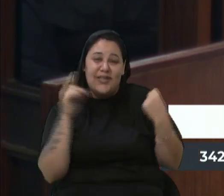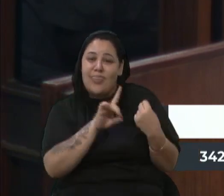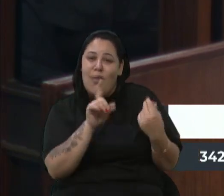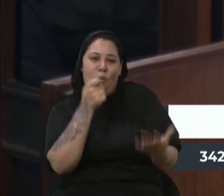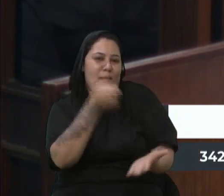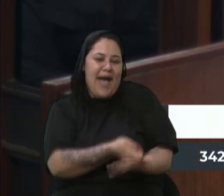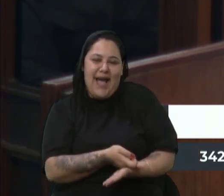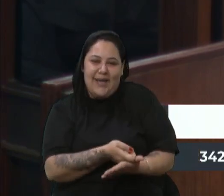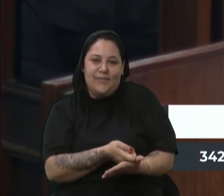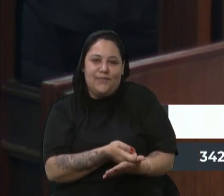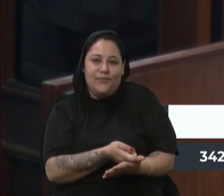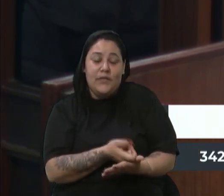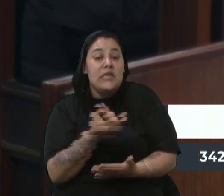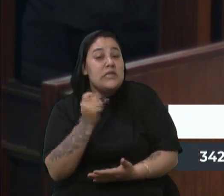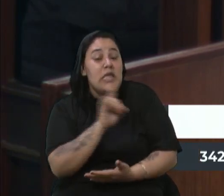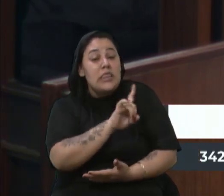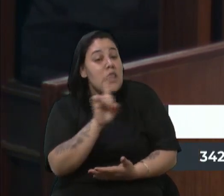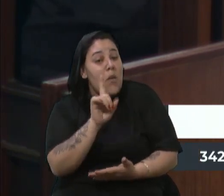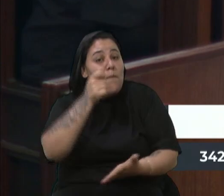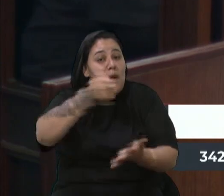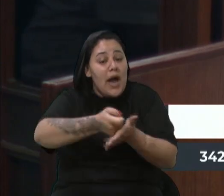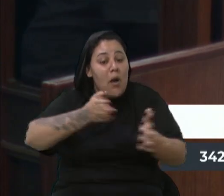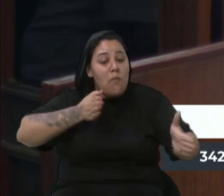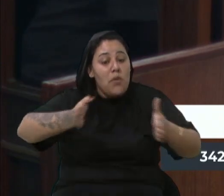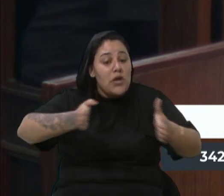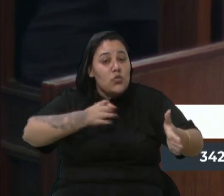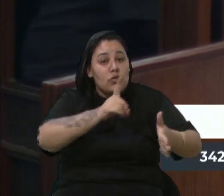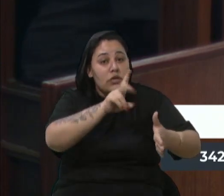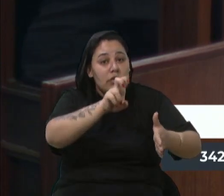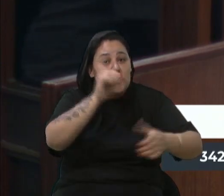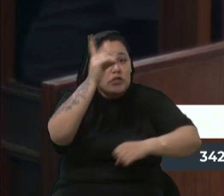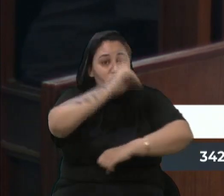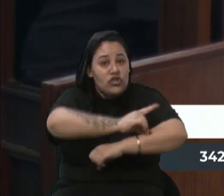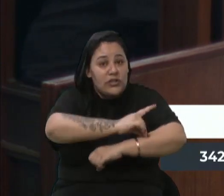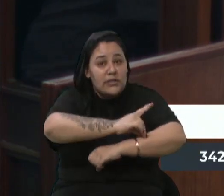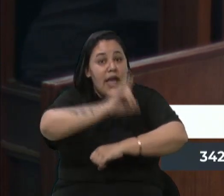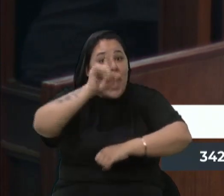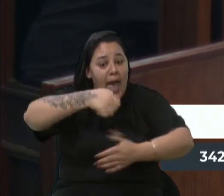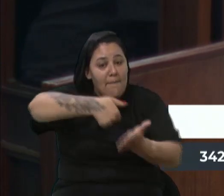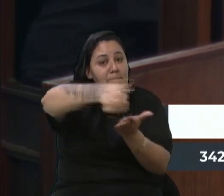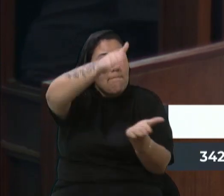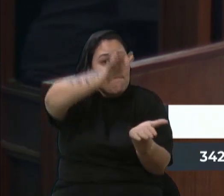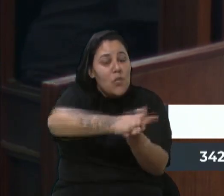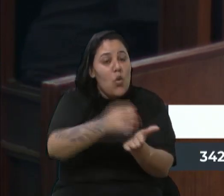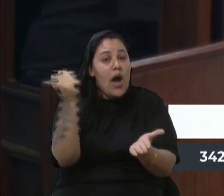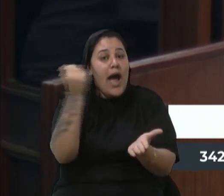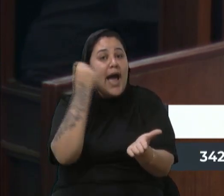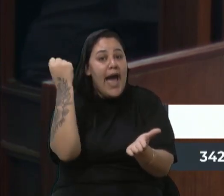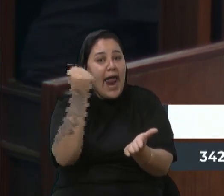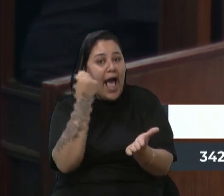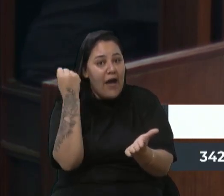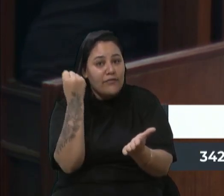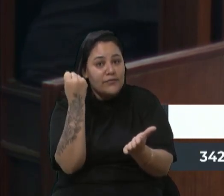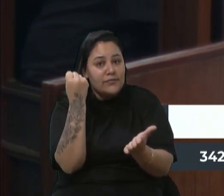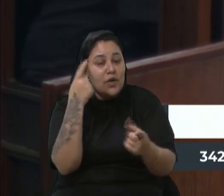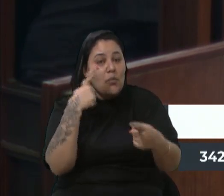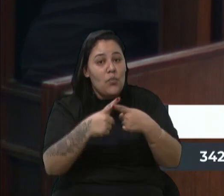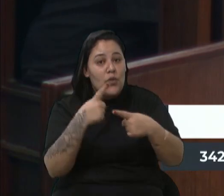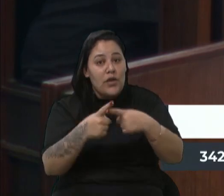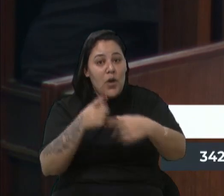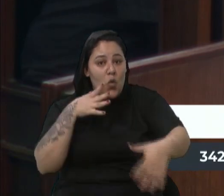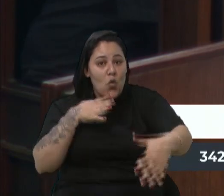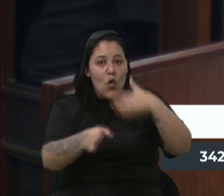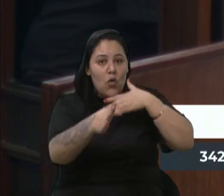que não fizer o pagamento da tarifa, o período de 15 dias é considerado uma infração grave de trânsito por evasão de pedágio. Isso